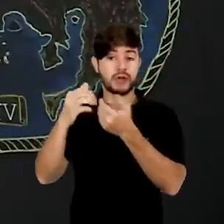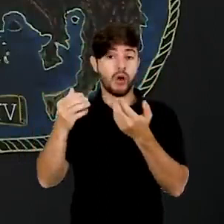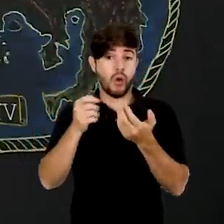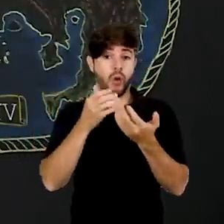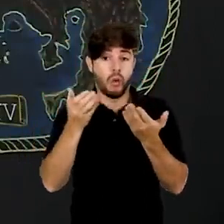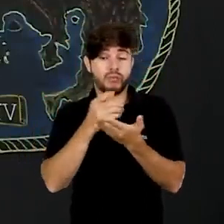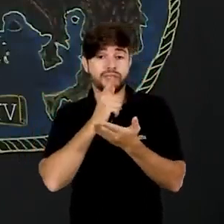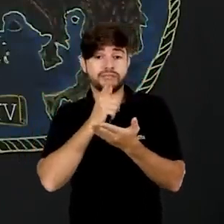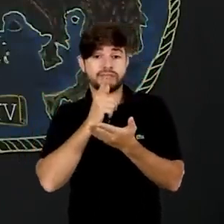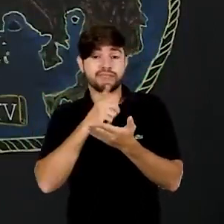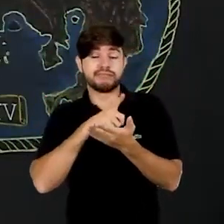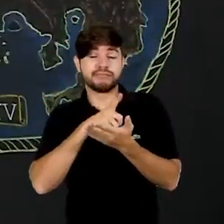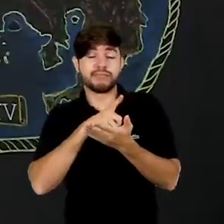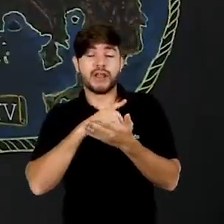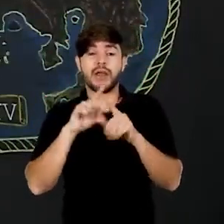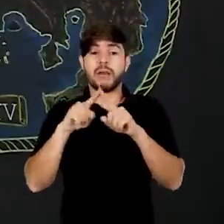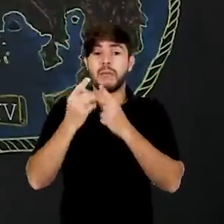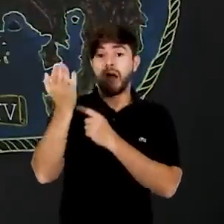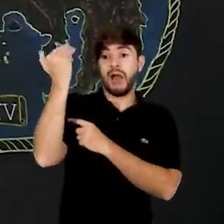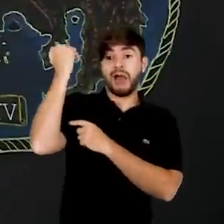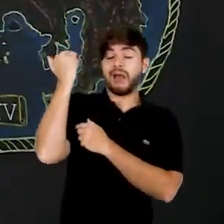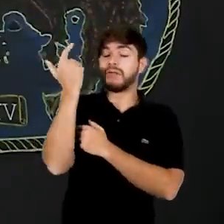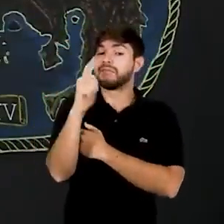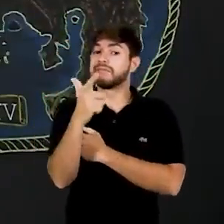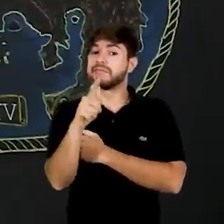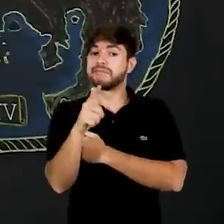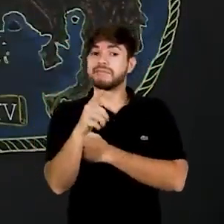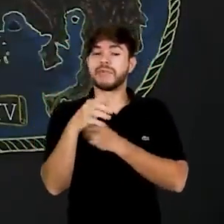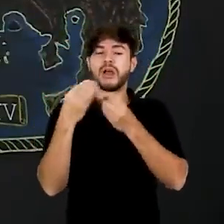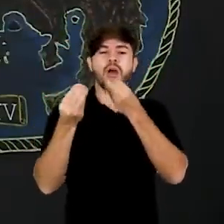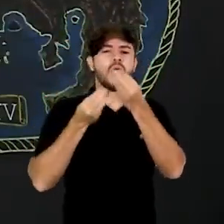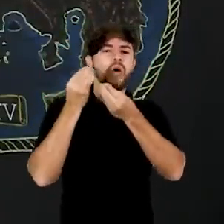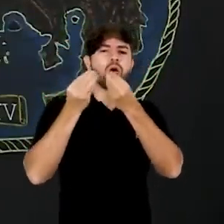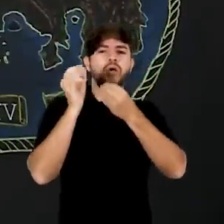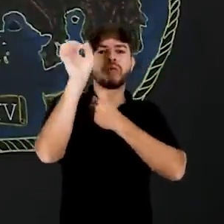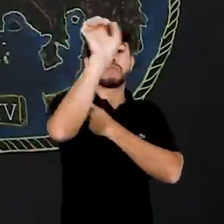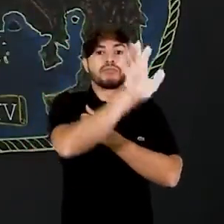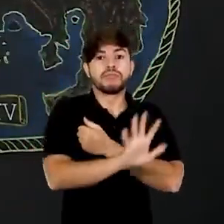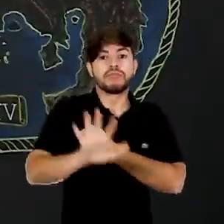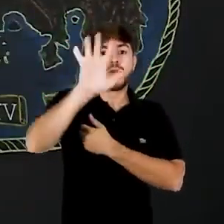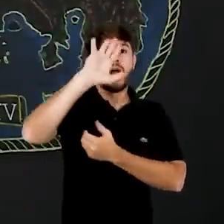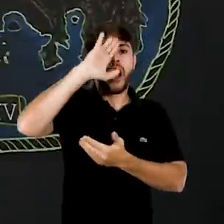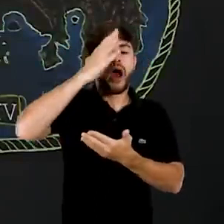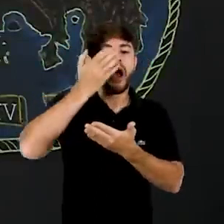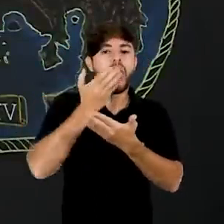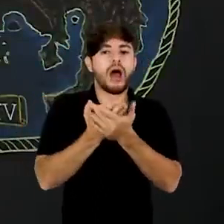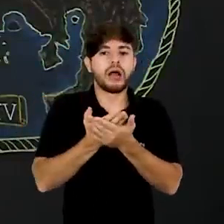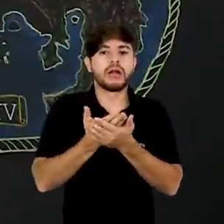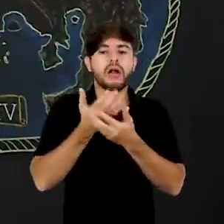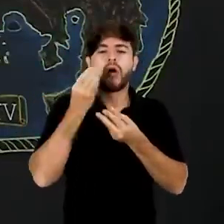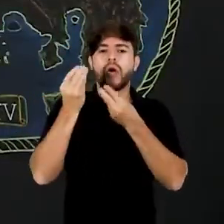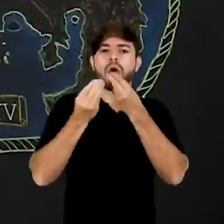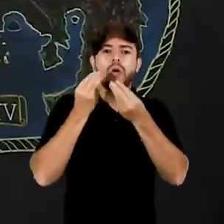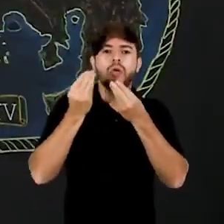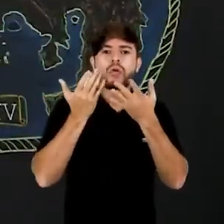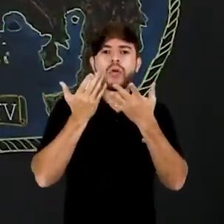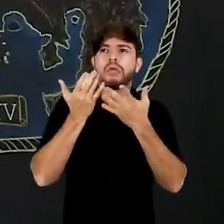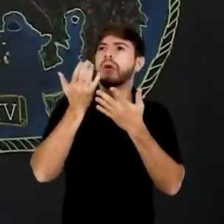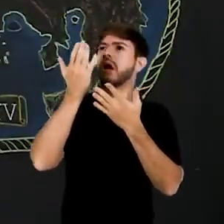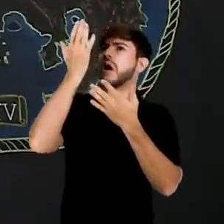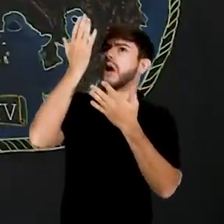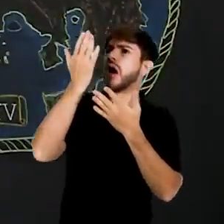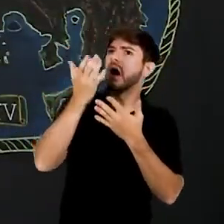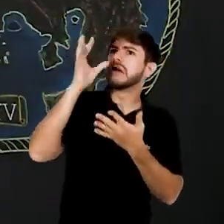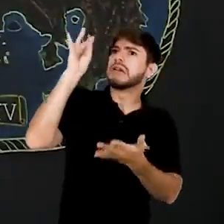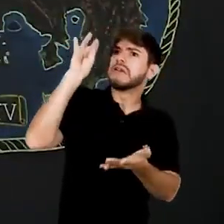esforço de representação, ou seja, como os europeus acreditavam, ou quem fez esse mapa, como ele acreditava que era o